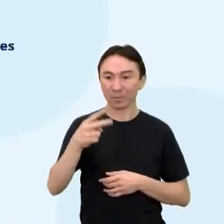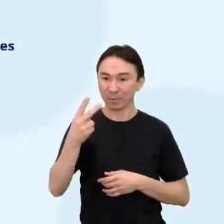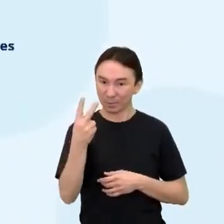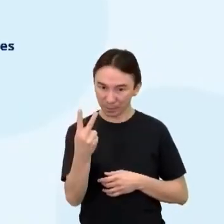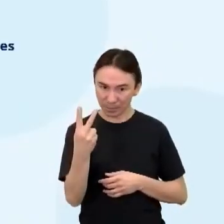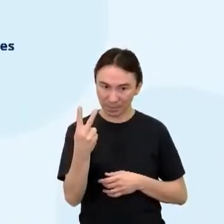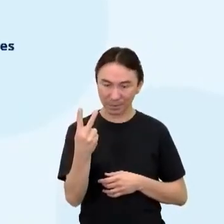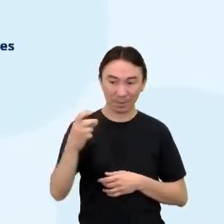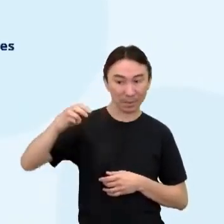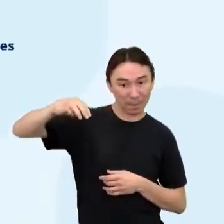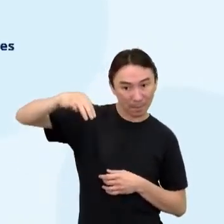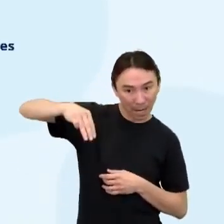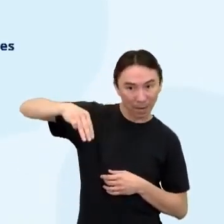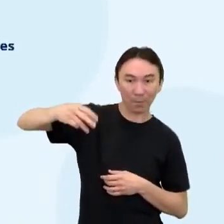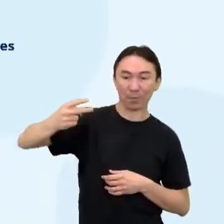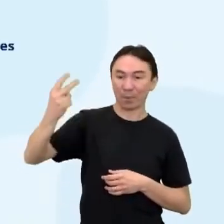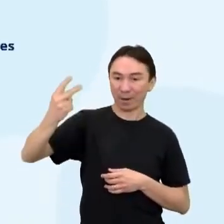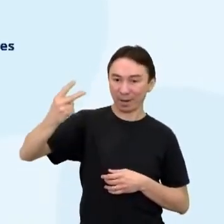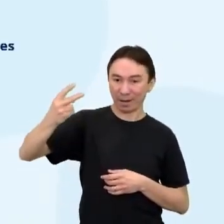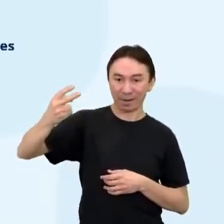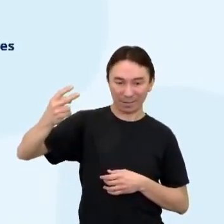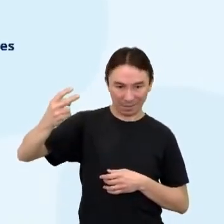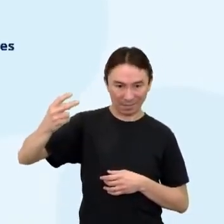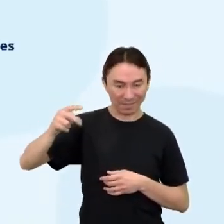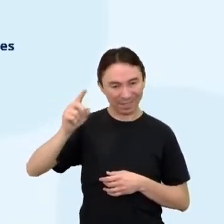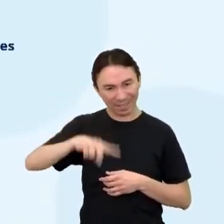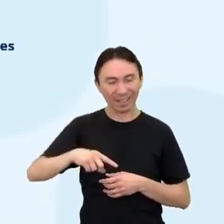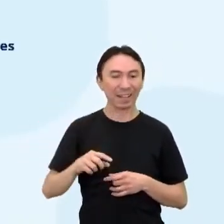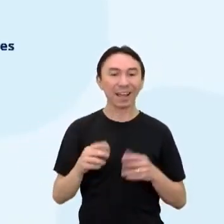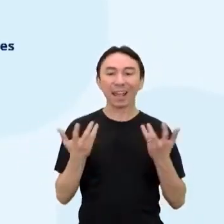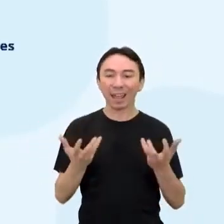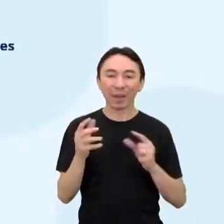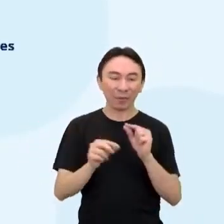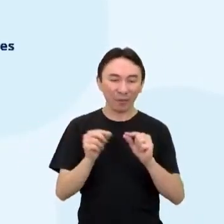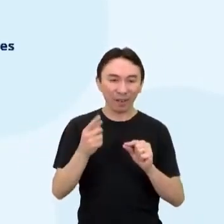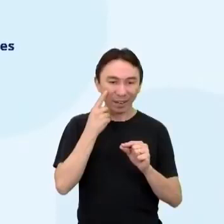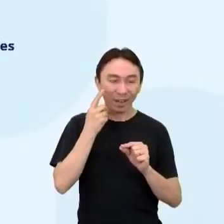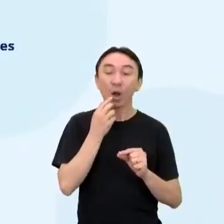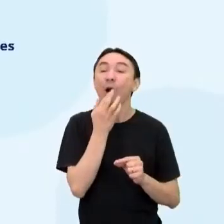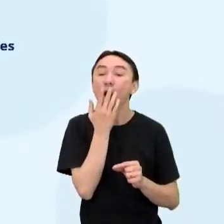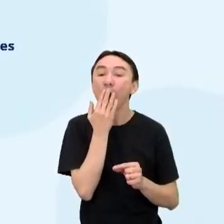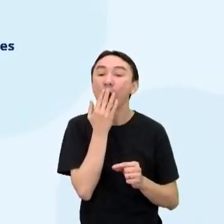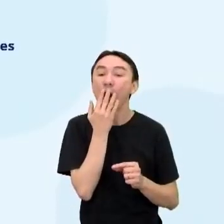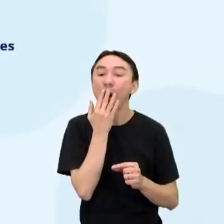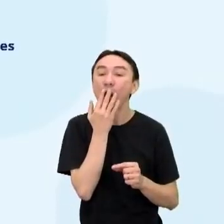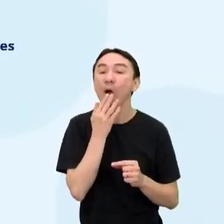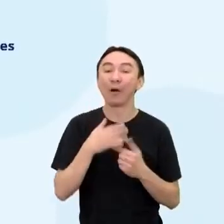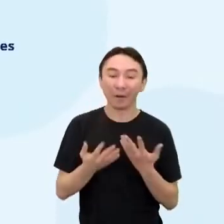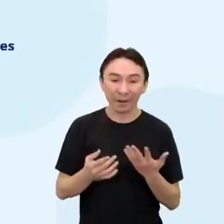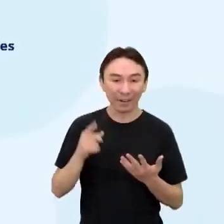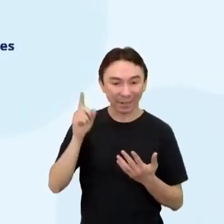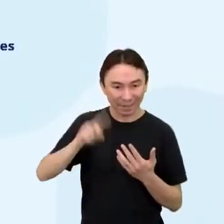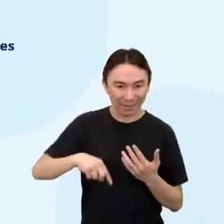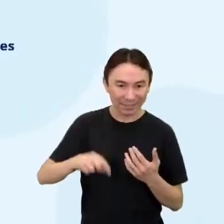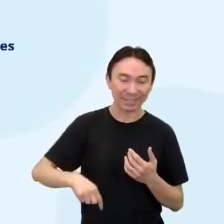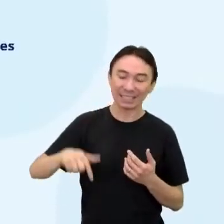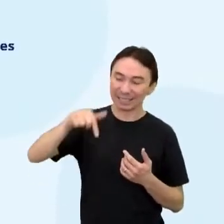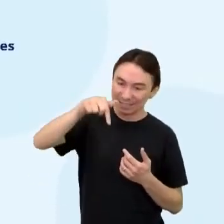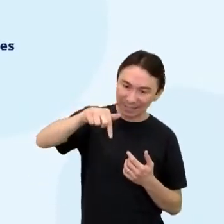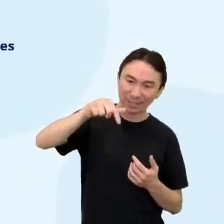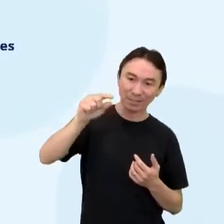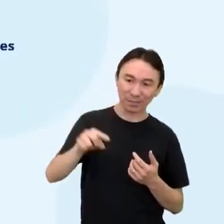quarto, mas veja, a gente quer o quê? A área colorida, né? Esse azul clarinho aí. Então, o que a gente vai fazer?